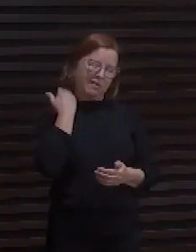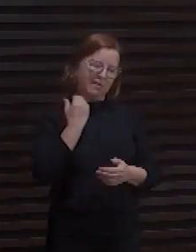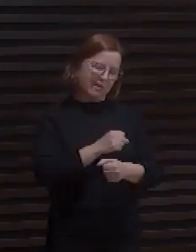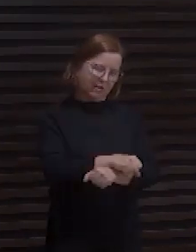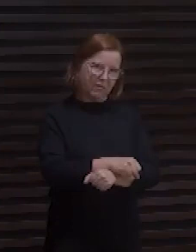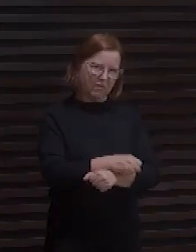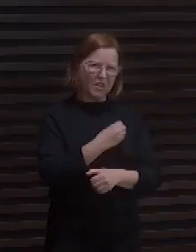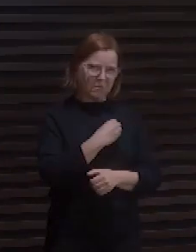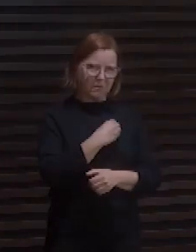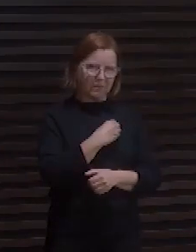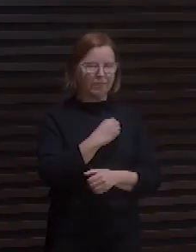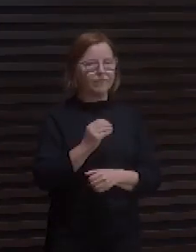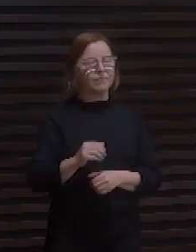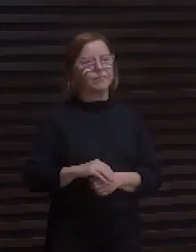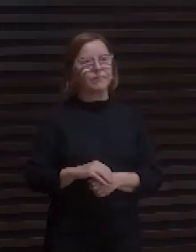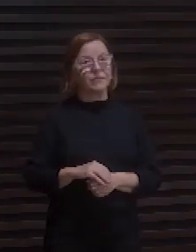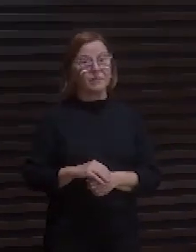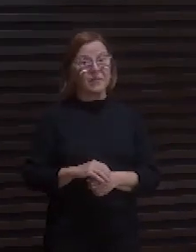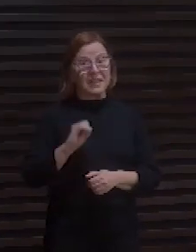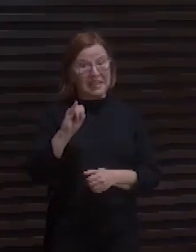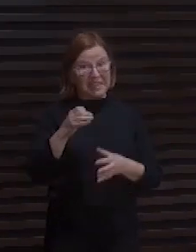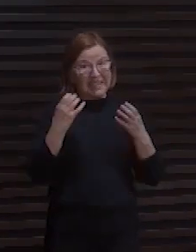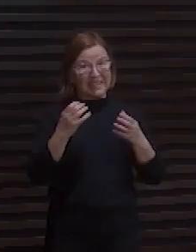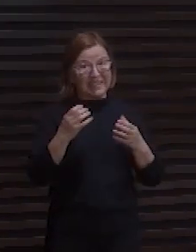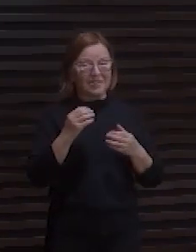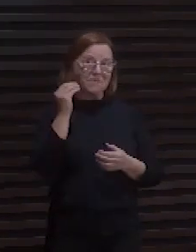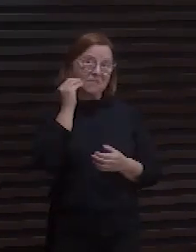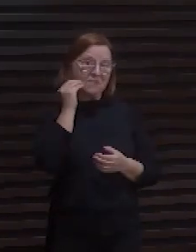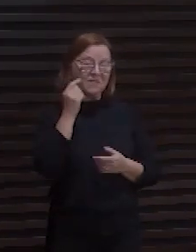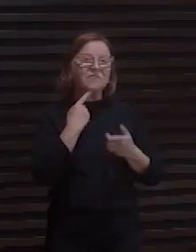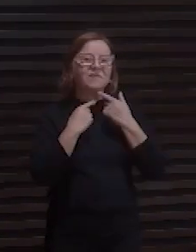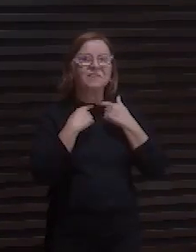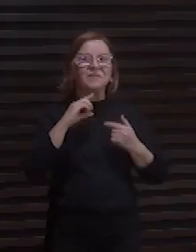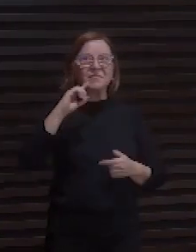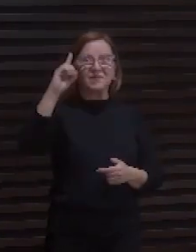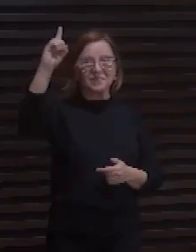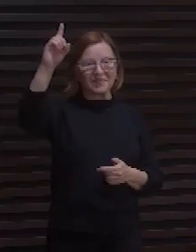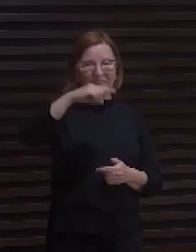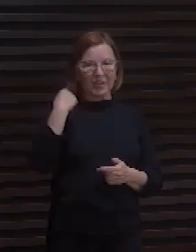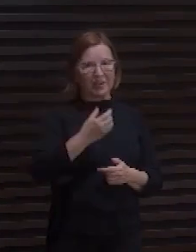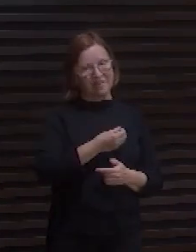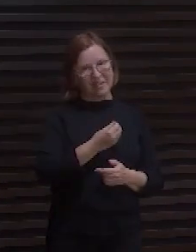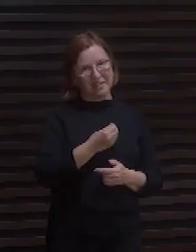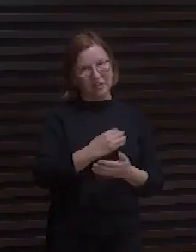escravidão. Se quisermos experimentar a vontade de Deus em nossas vidas, comecemos por renovar nossas